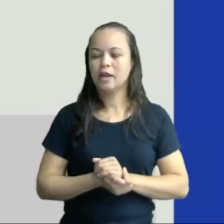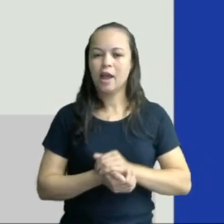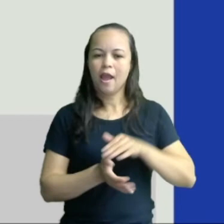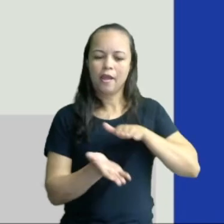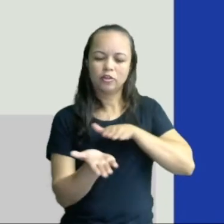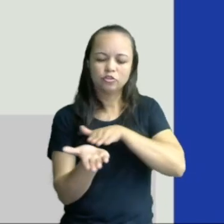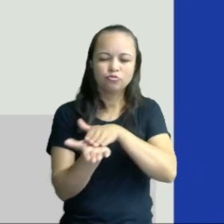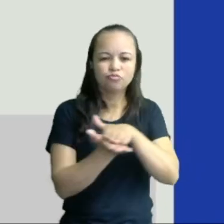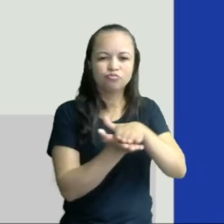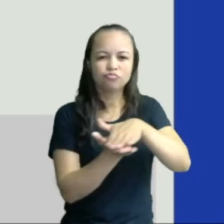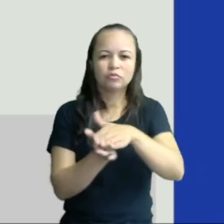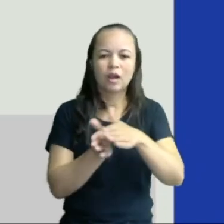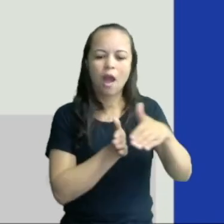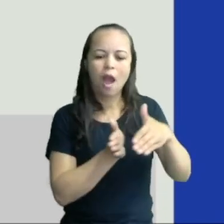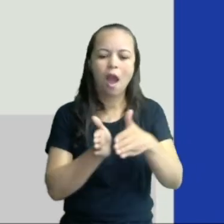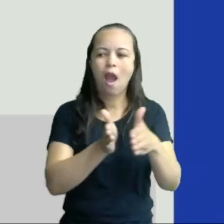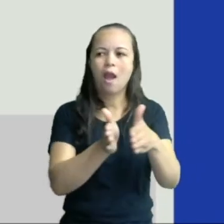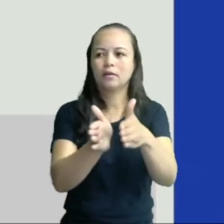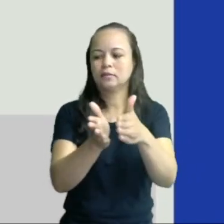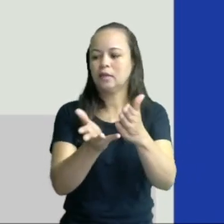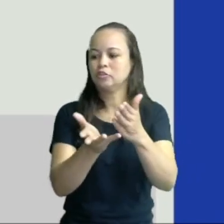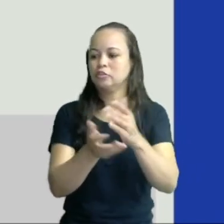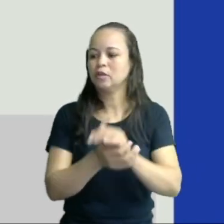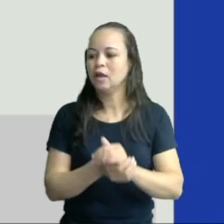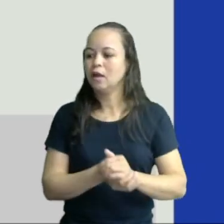casas distantes uma das outras,